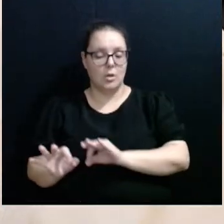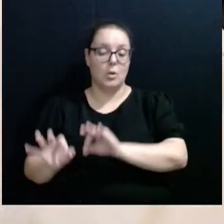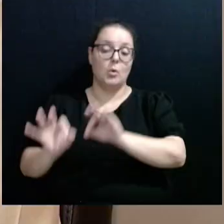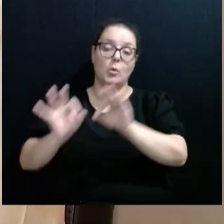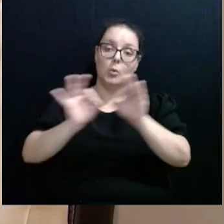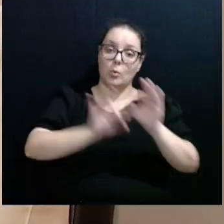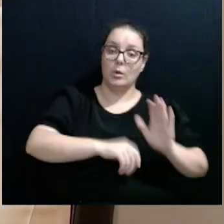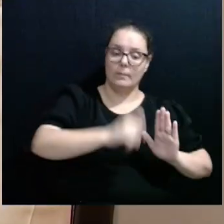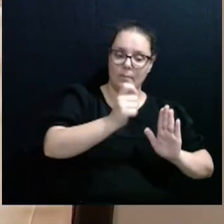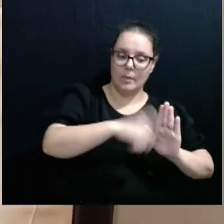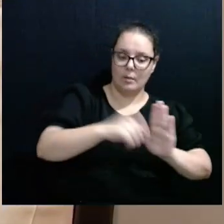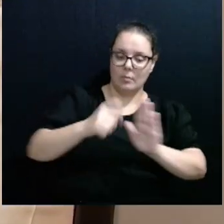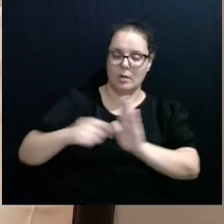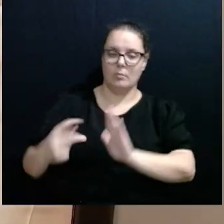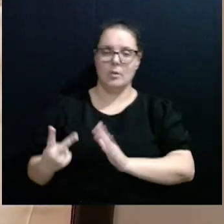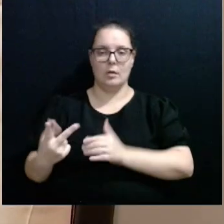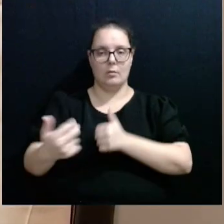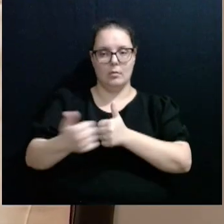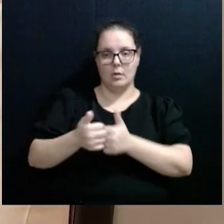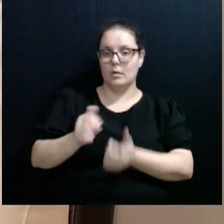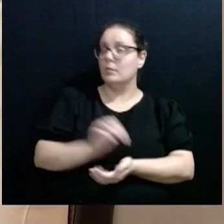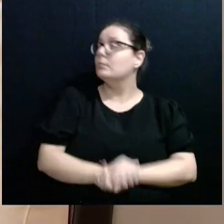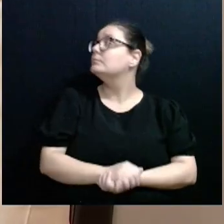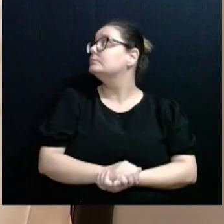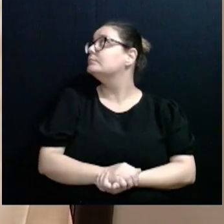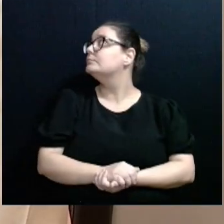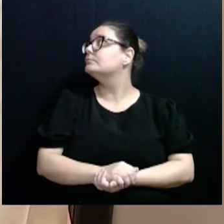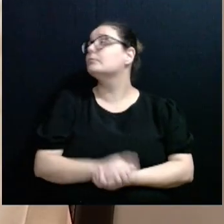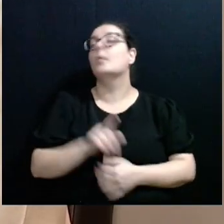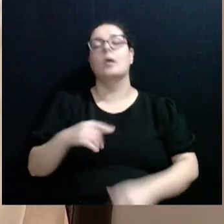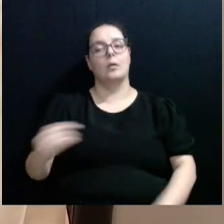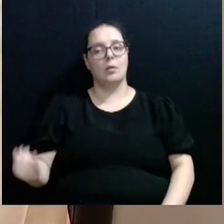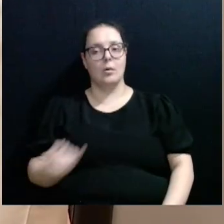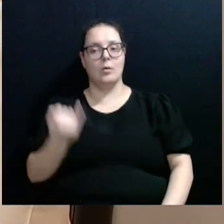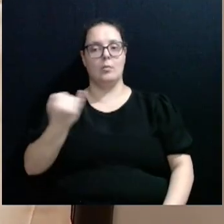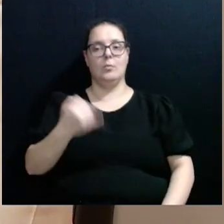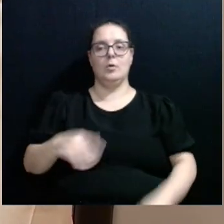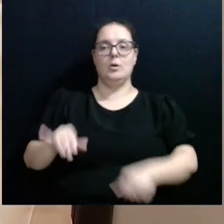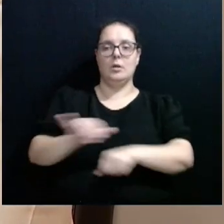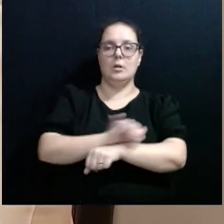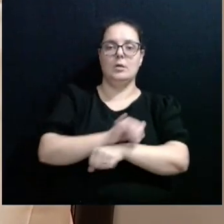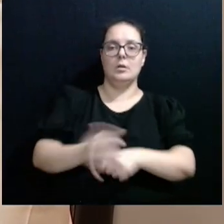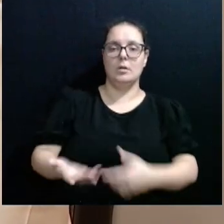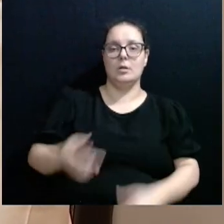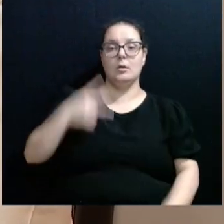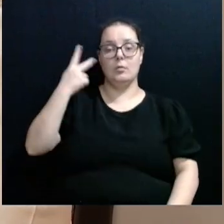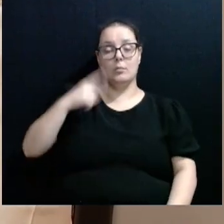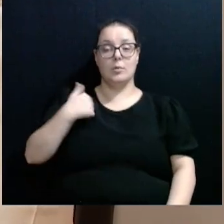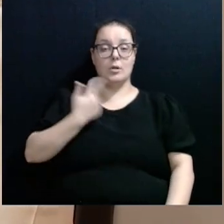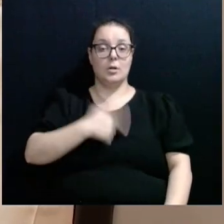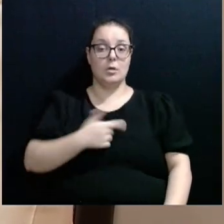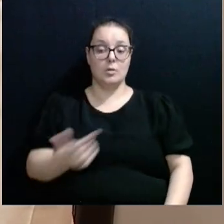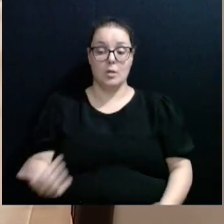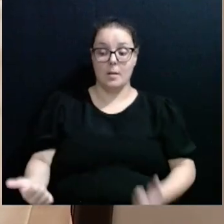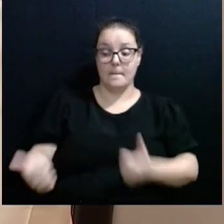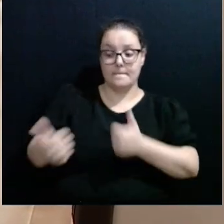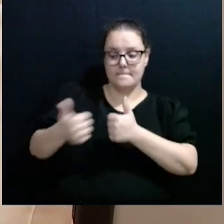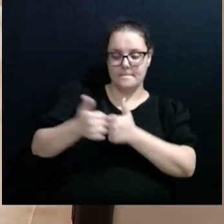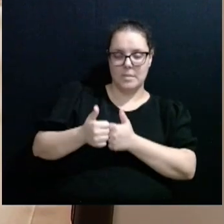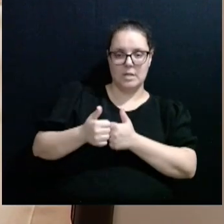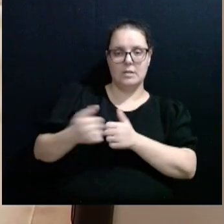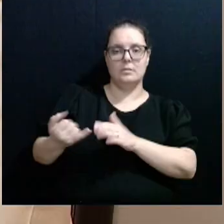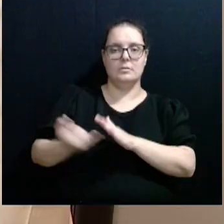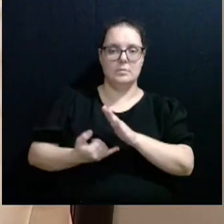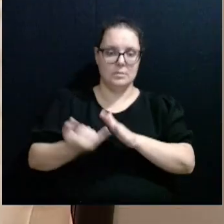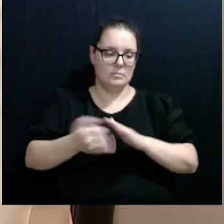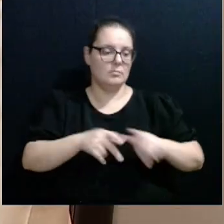de perto. Ela é um importante instrumento do parlamentar, porque nós estamos muito próximos a essas entidades, à